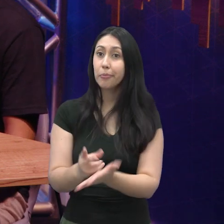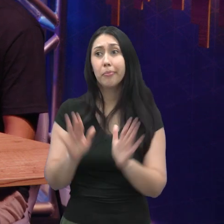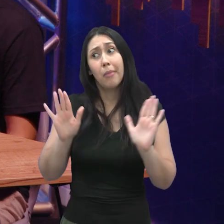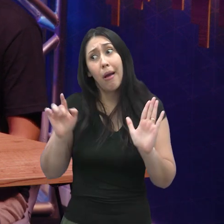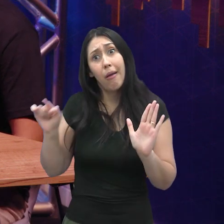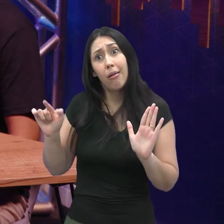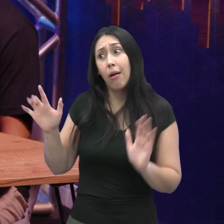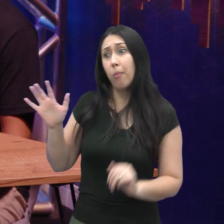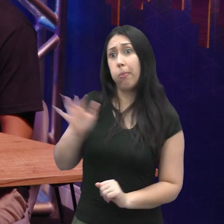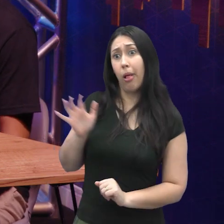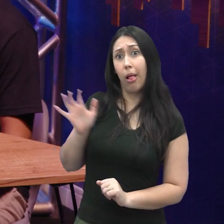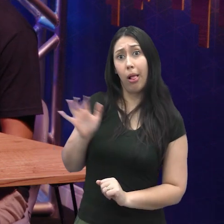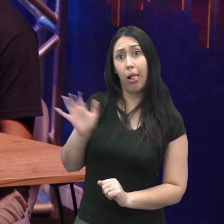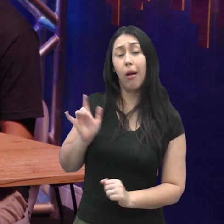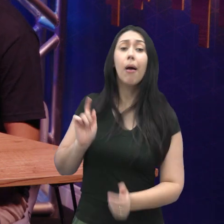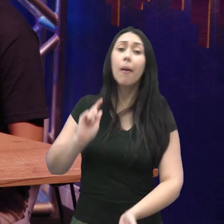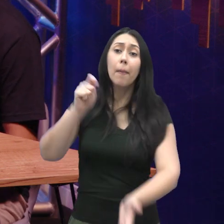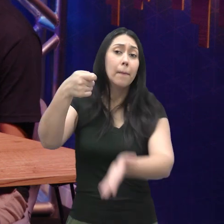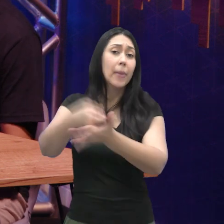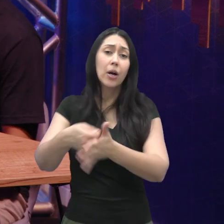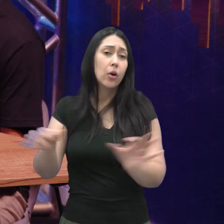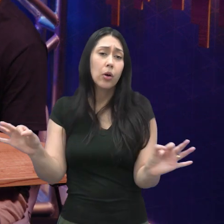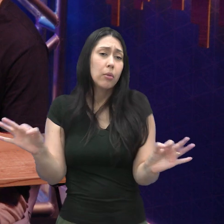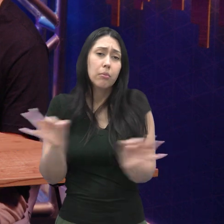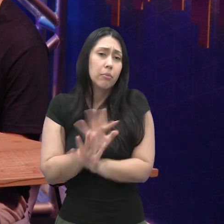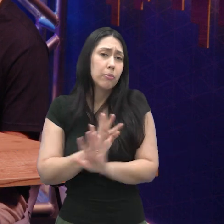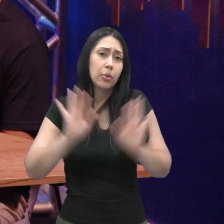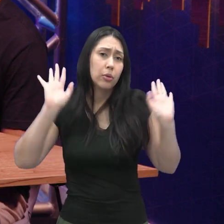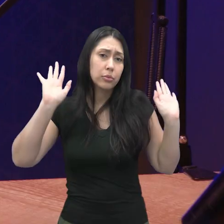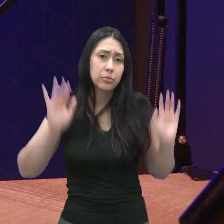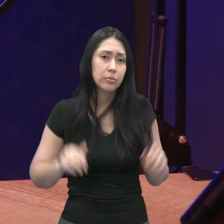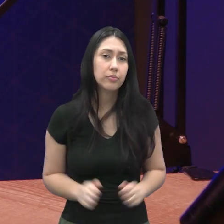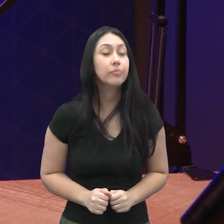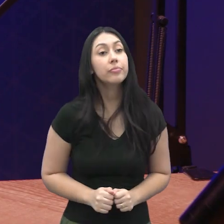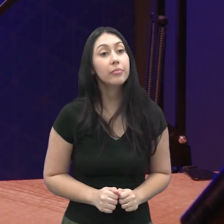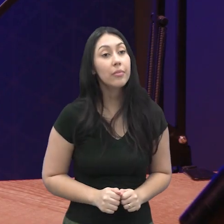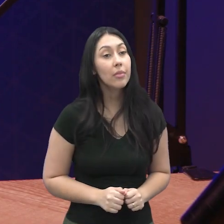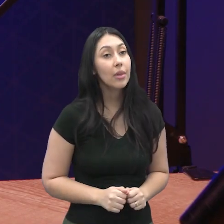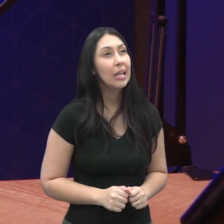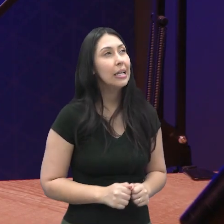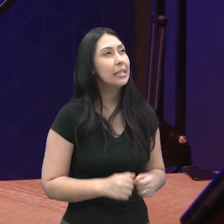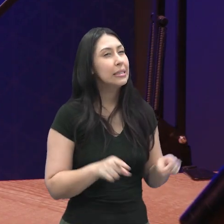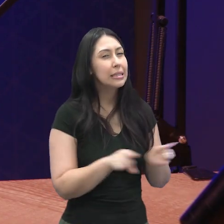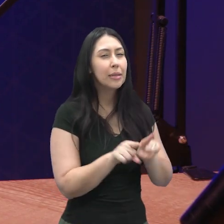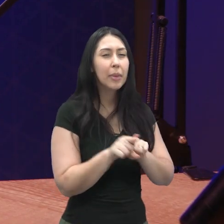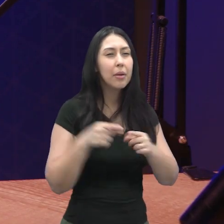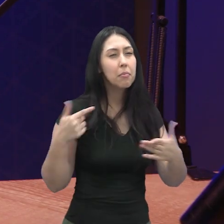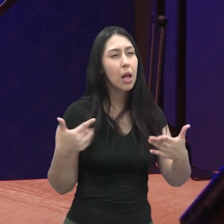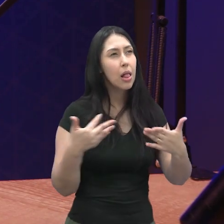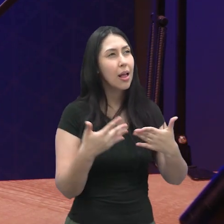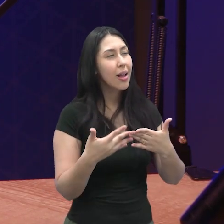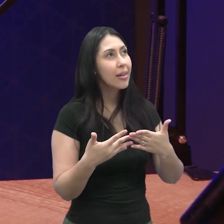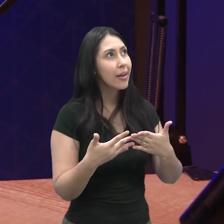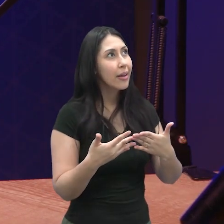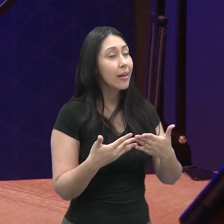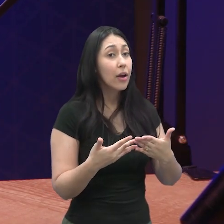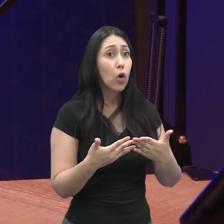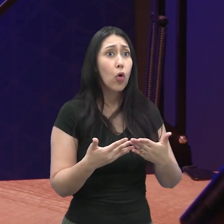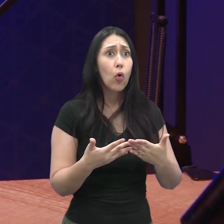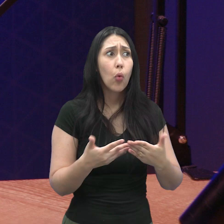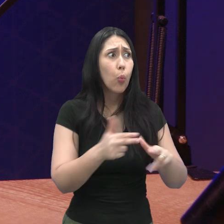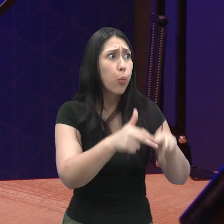E como ele é milionário, pagou alguém para fazer e pronto, acabou. E recentemente, eu não vou saber explicar aqui agora porquê,